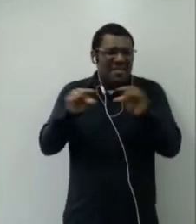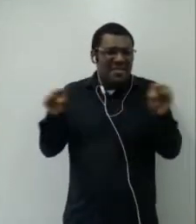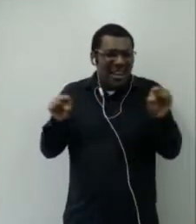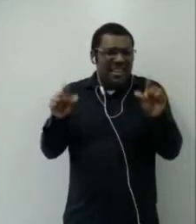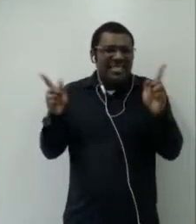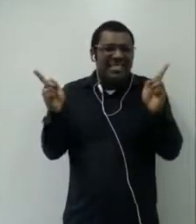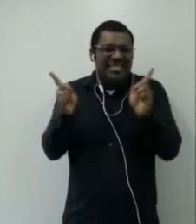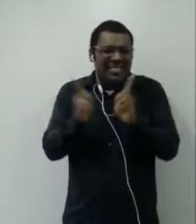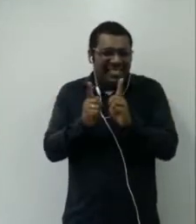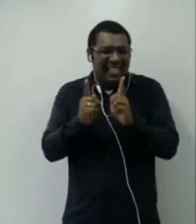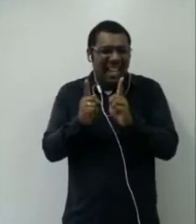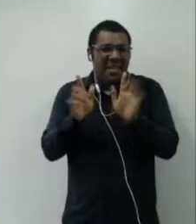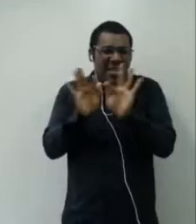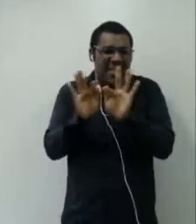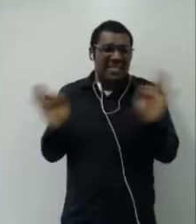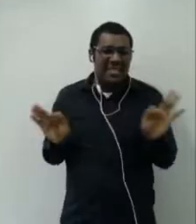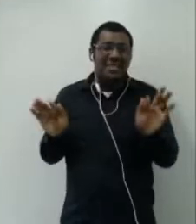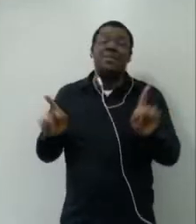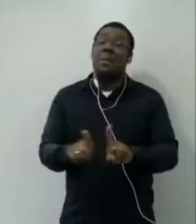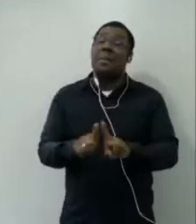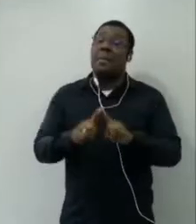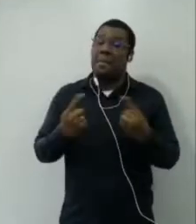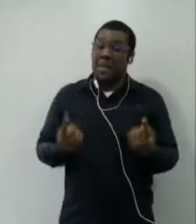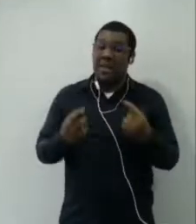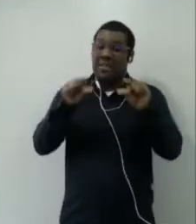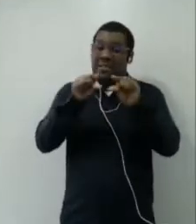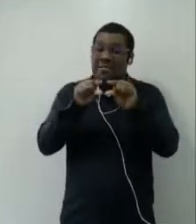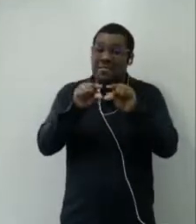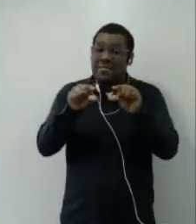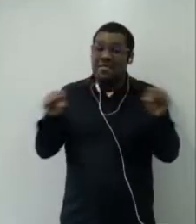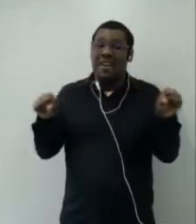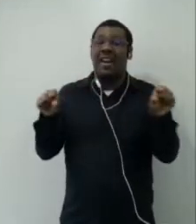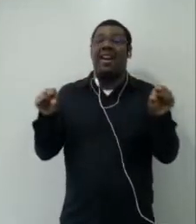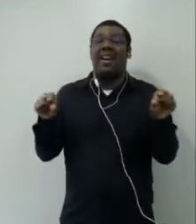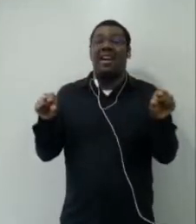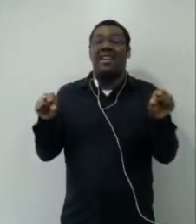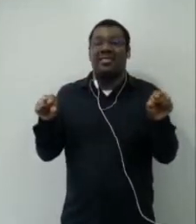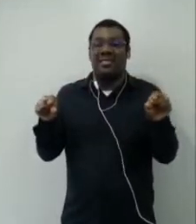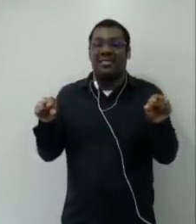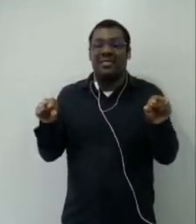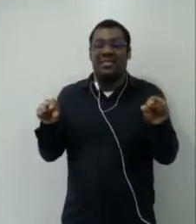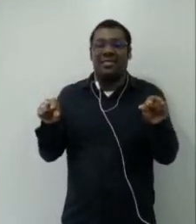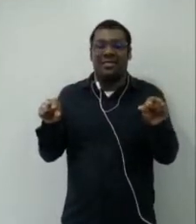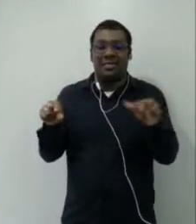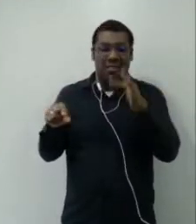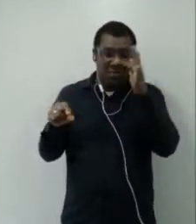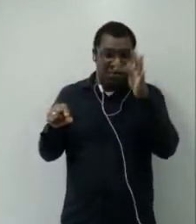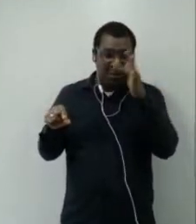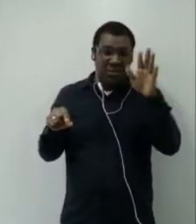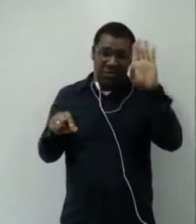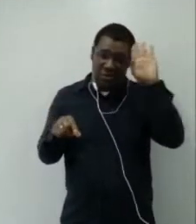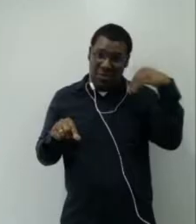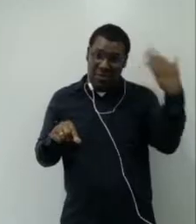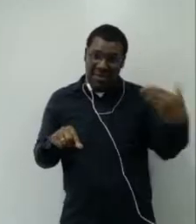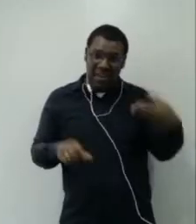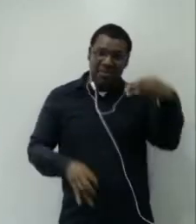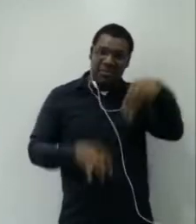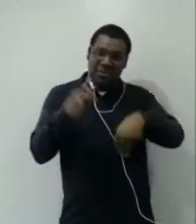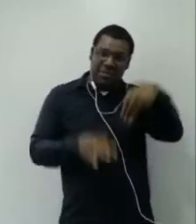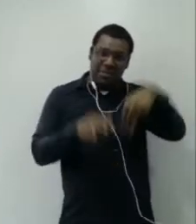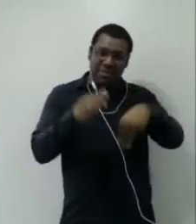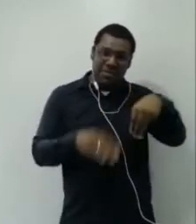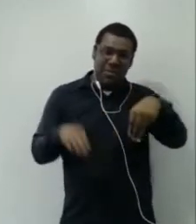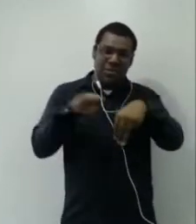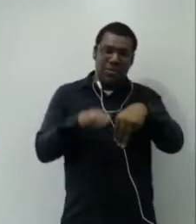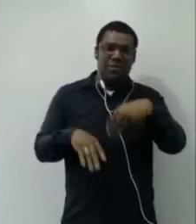E eu repito a frase da coroa de flores da família San Severino para o nosso querido Paulo e resumo assim